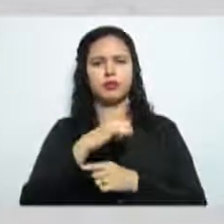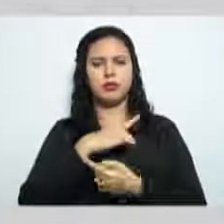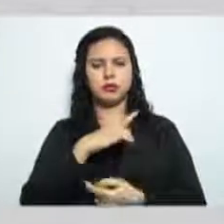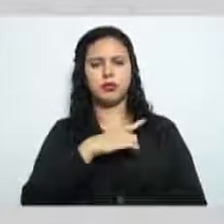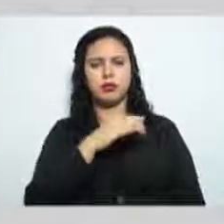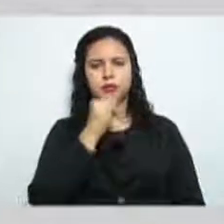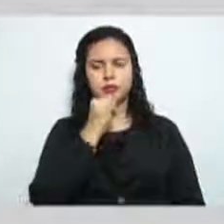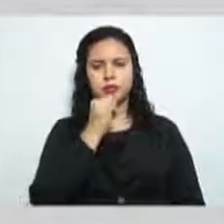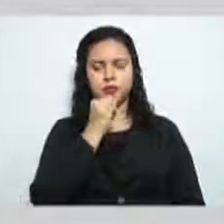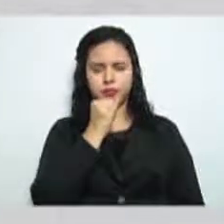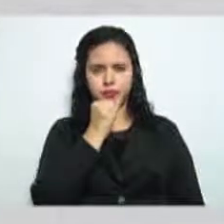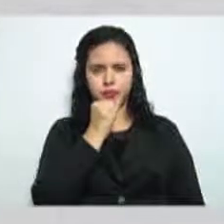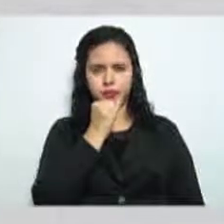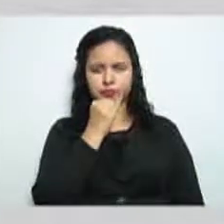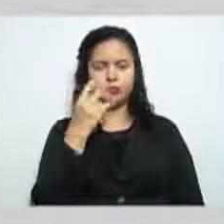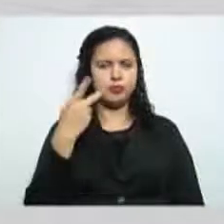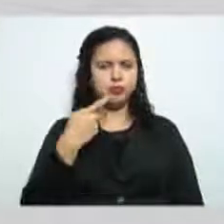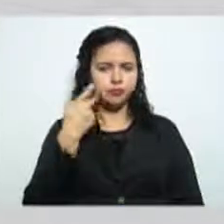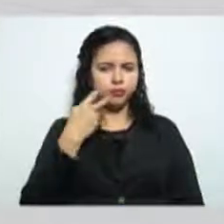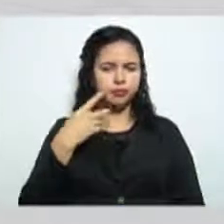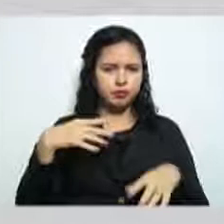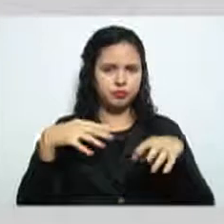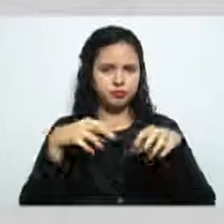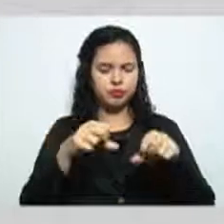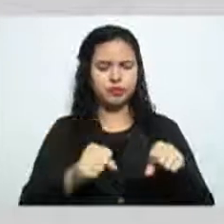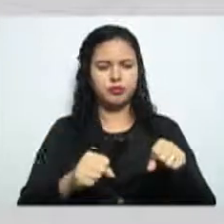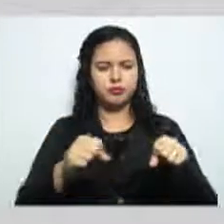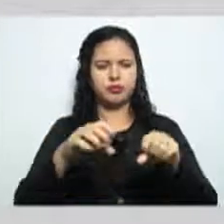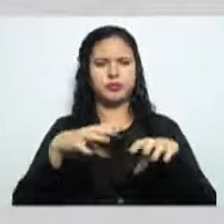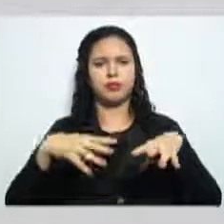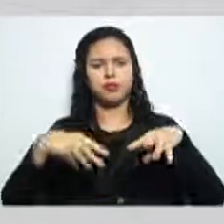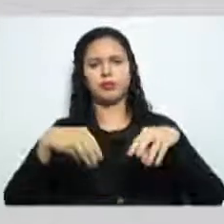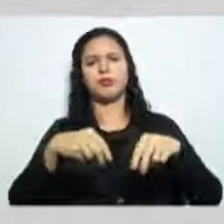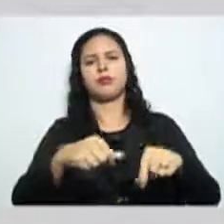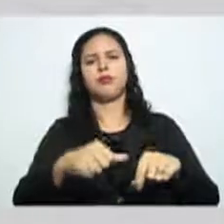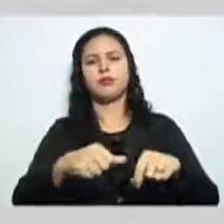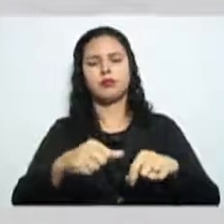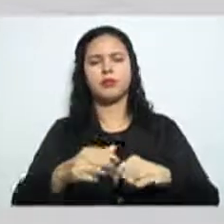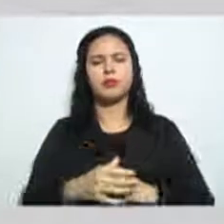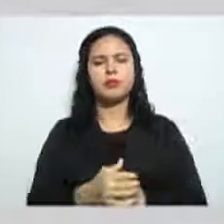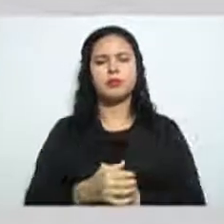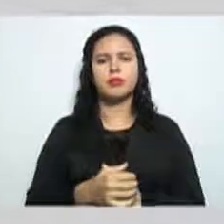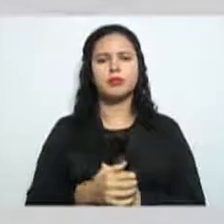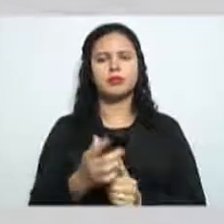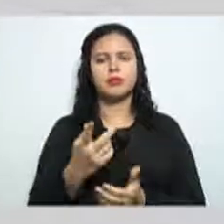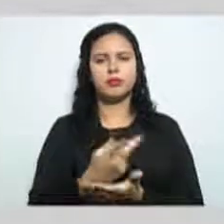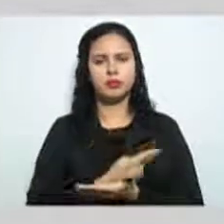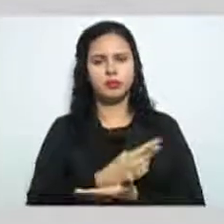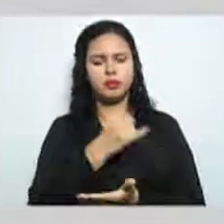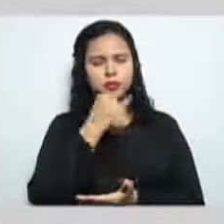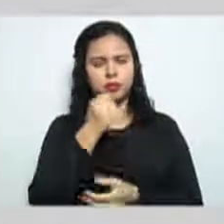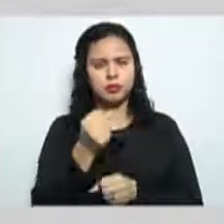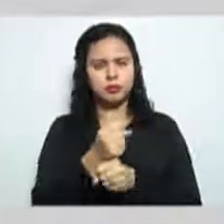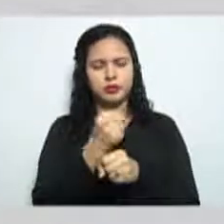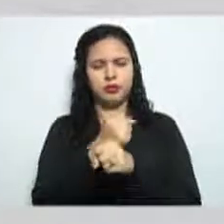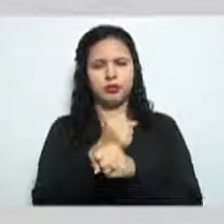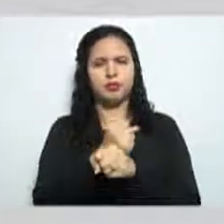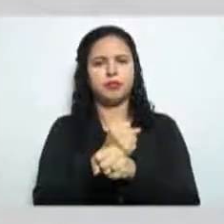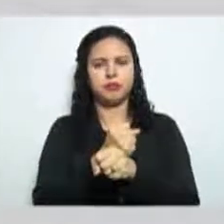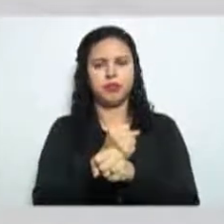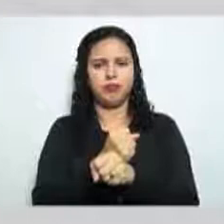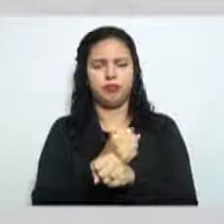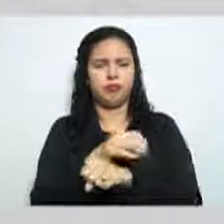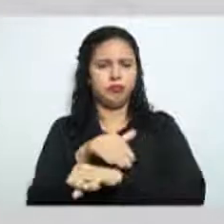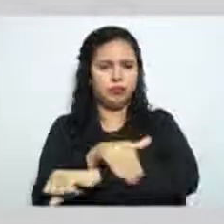exemplo, políticas de ocupação territorial. E essas políticas tanto acontece quando a gente tem, por exemplo, a construção de estradas, que toda